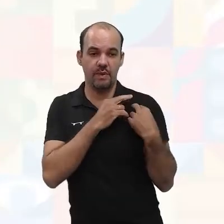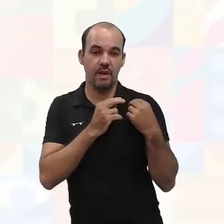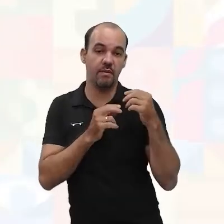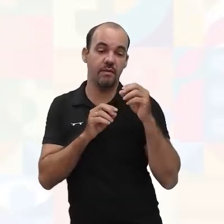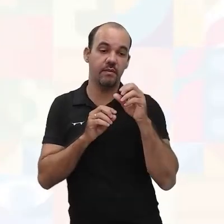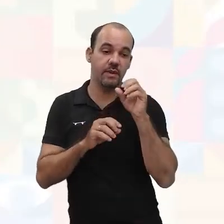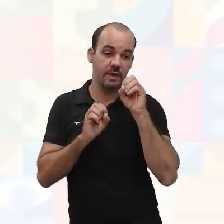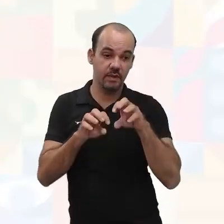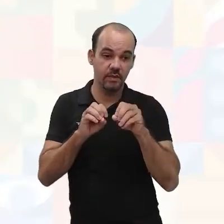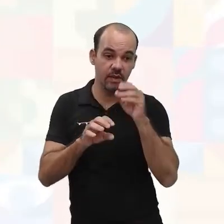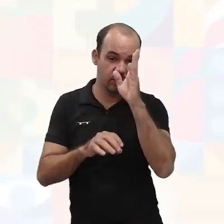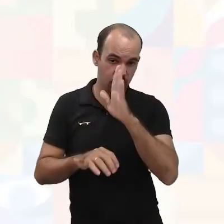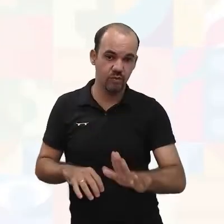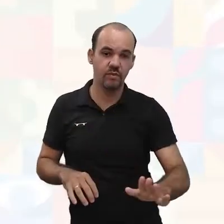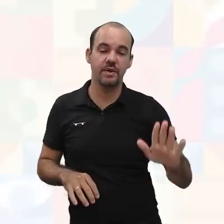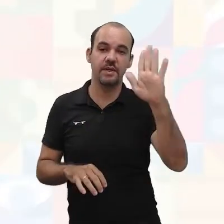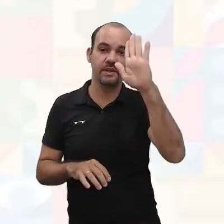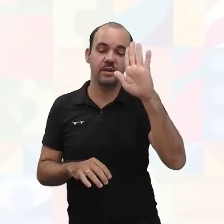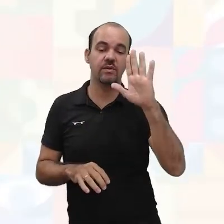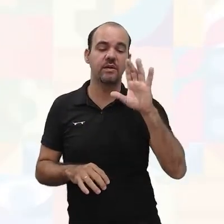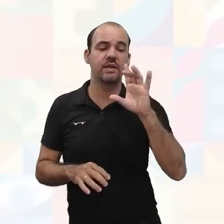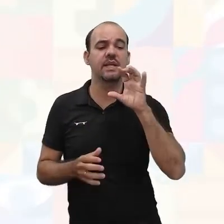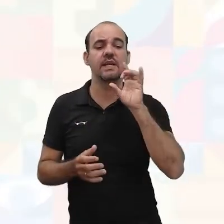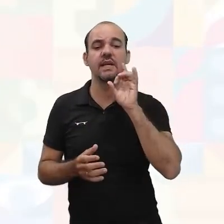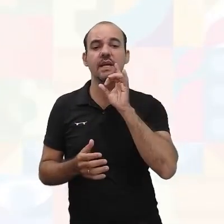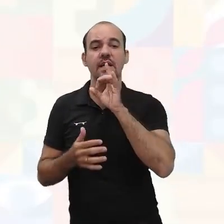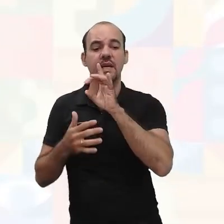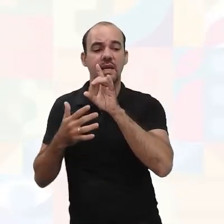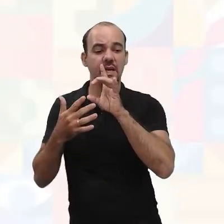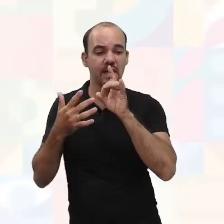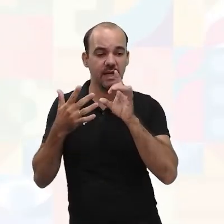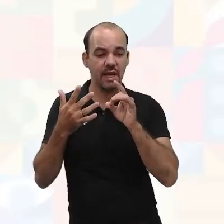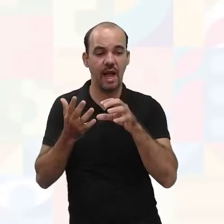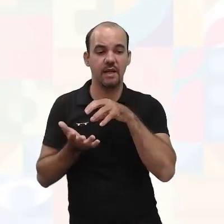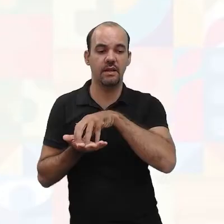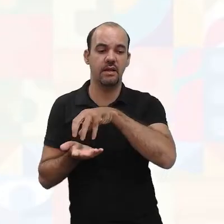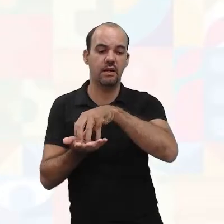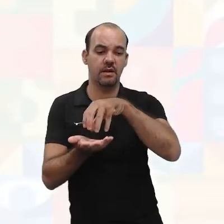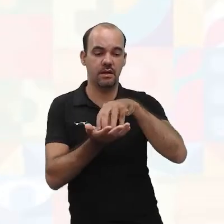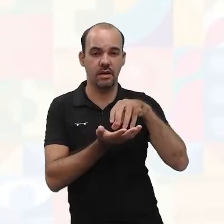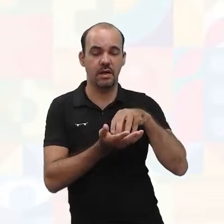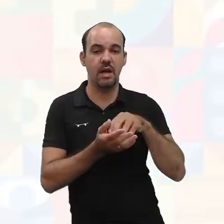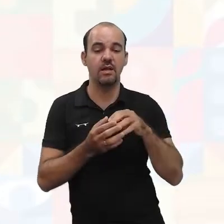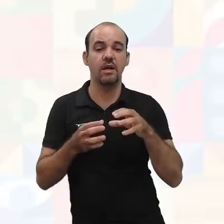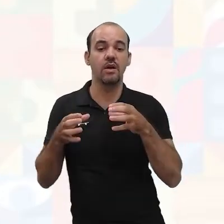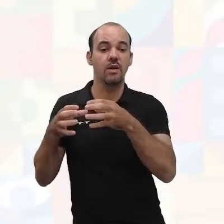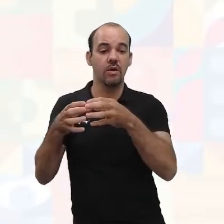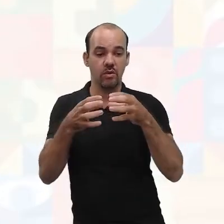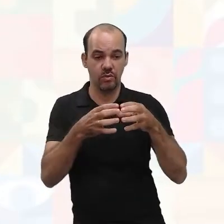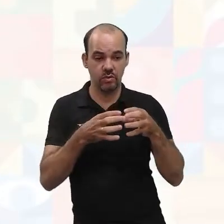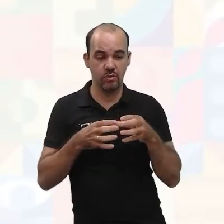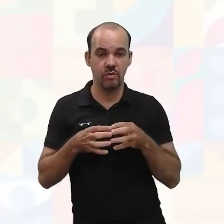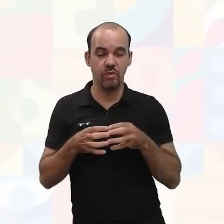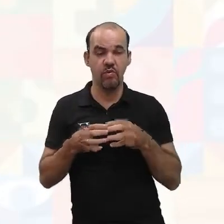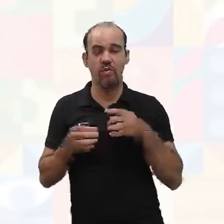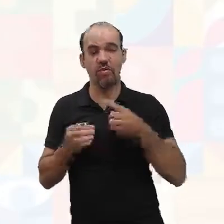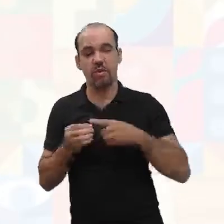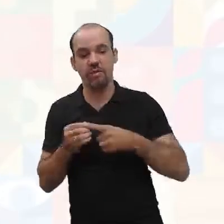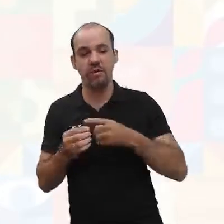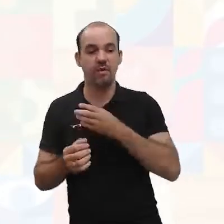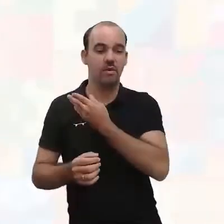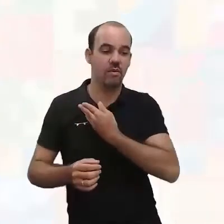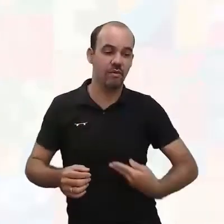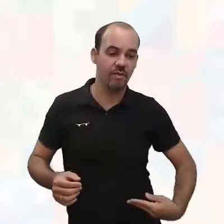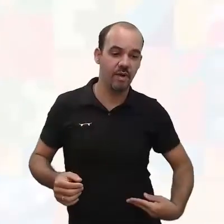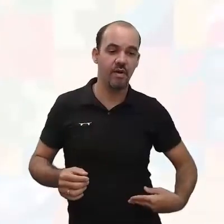diga que cada ente tem suas funções e responsabilidades próprias. Né? E quando é que deve gastar nesse